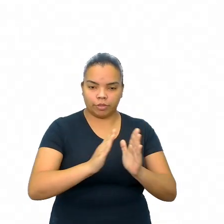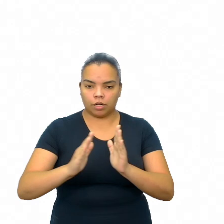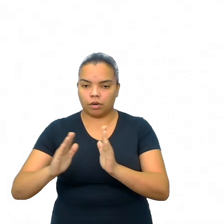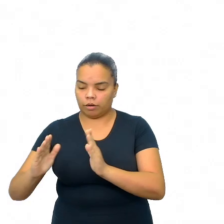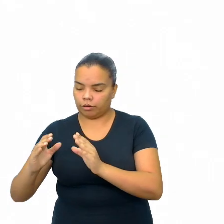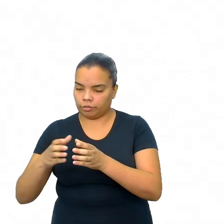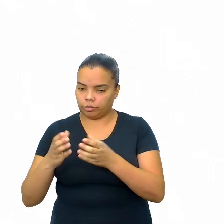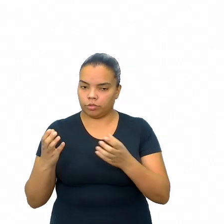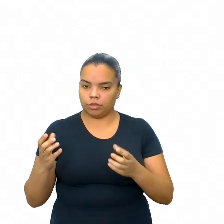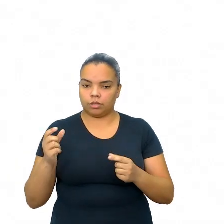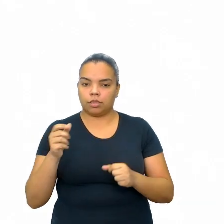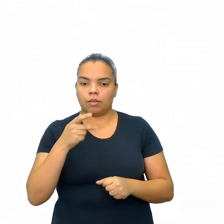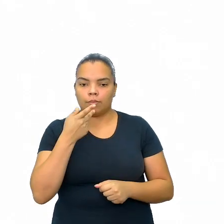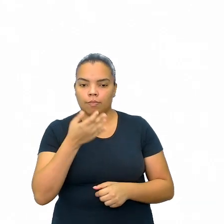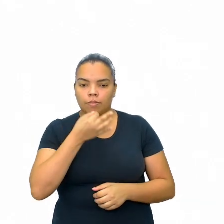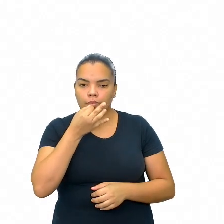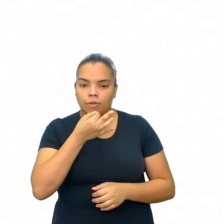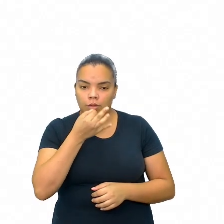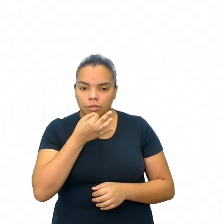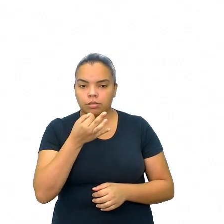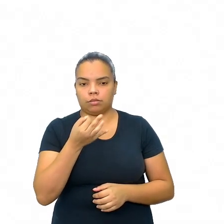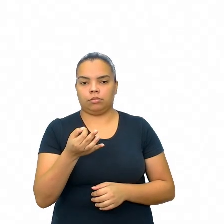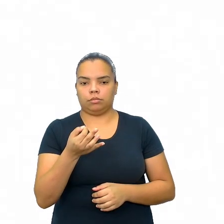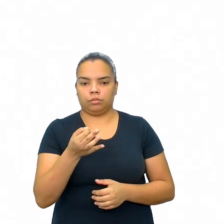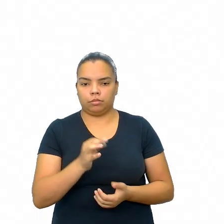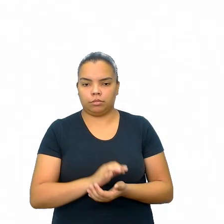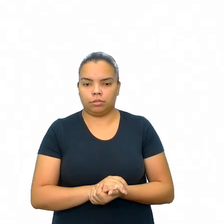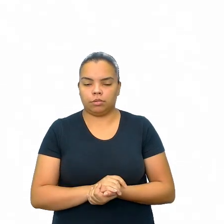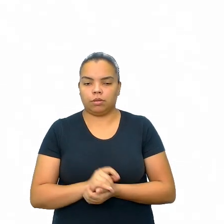sendo proposta pelo